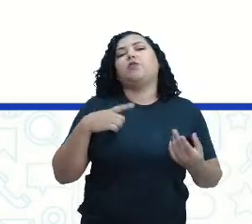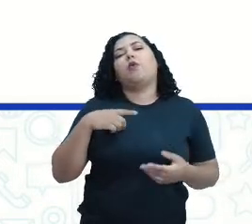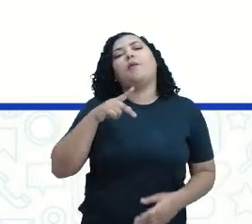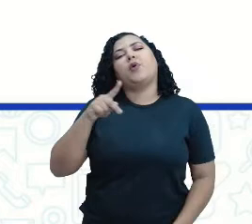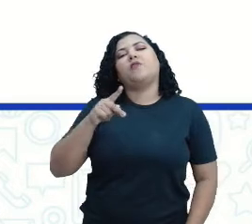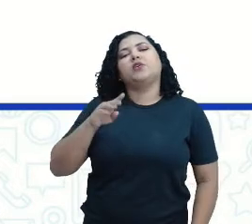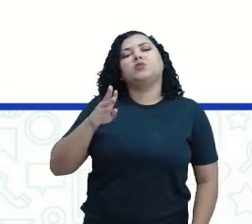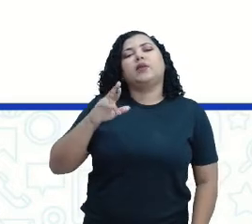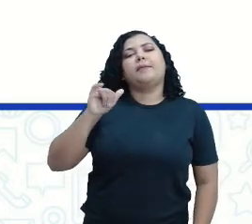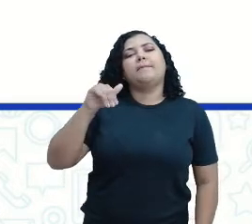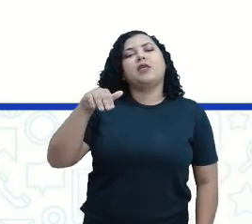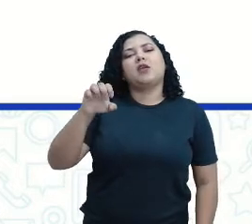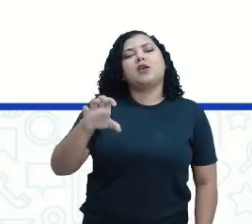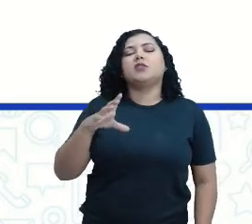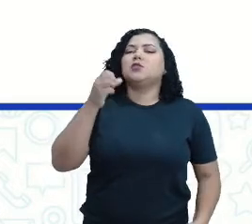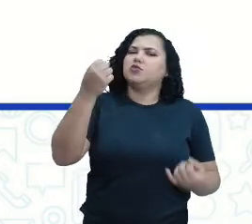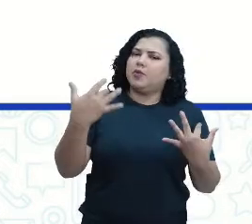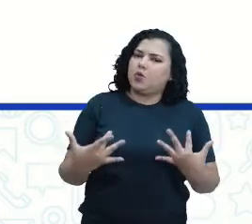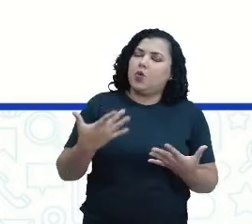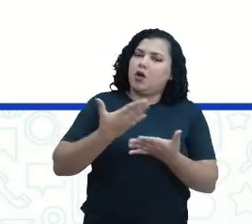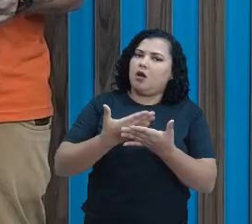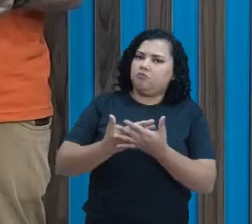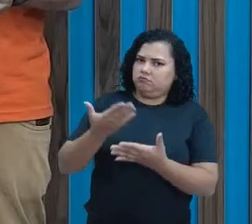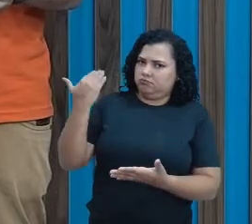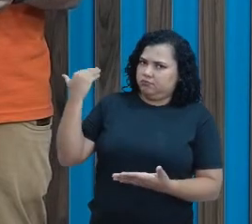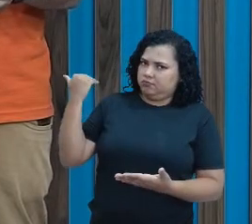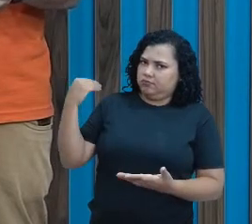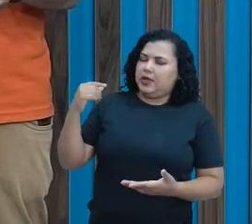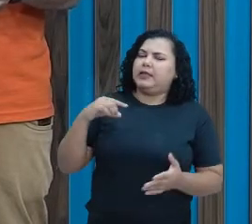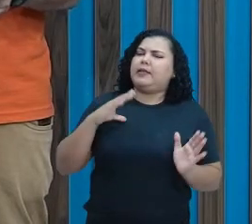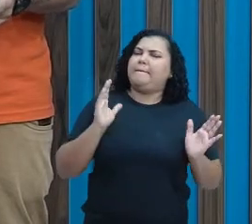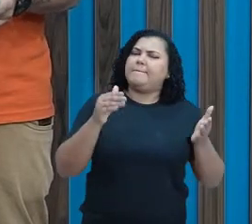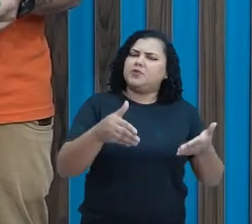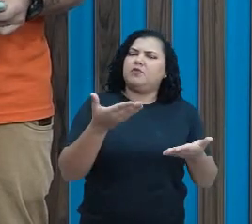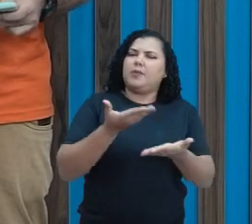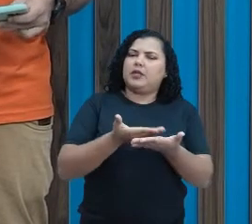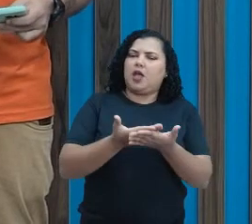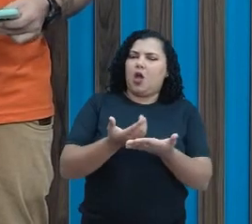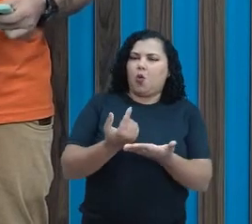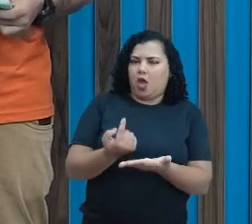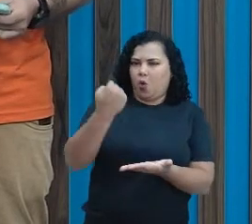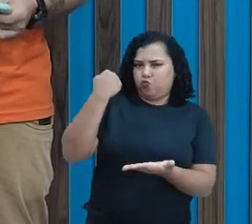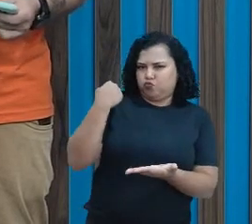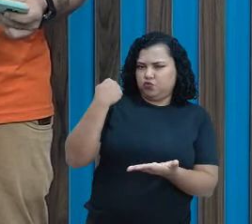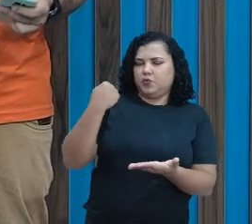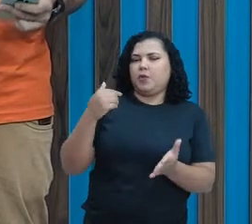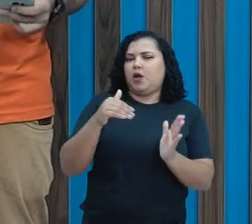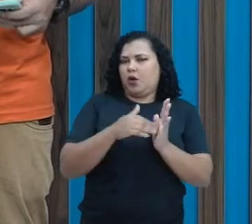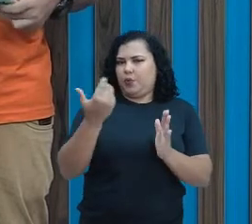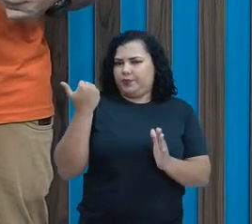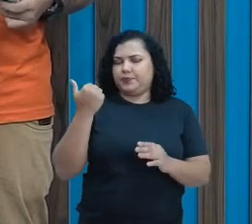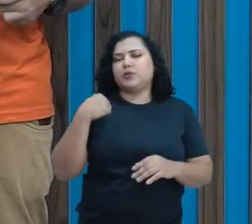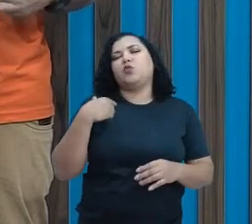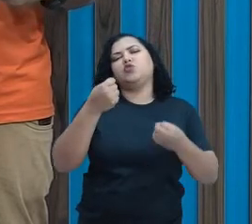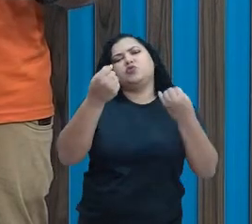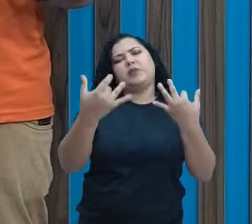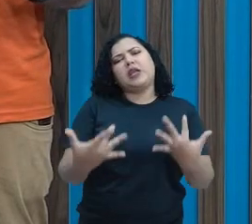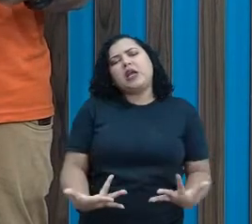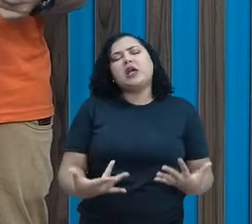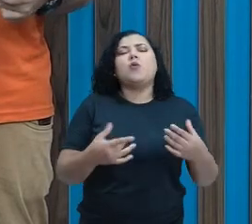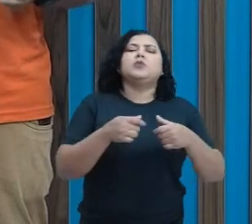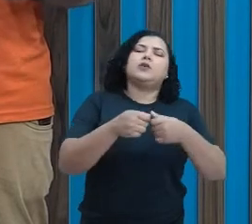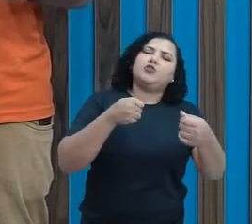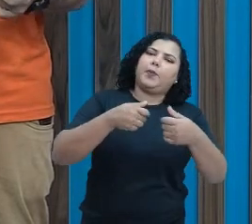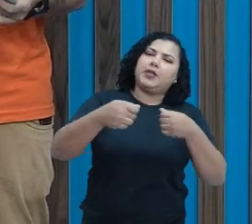ela comentou, né, que nas aulas anteriores, e especificamente na aula passada, a gente falou muito dessa questão dos dados,